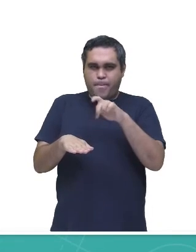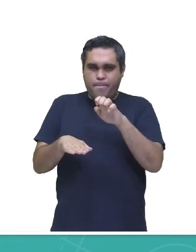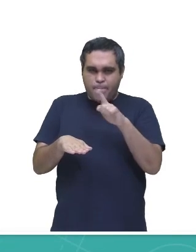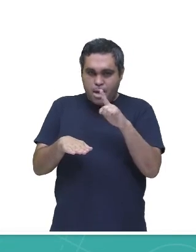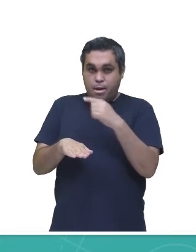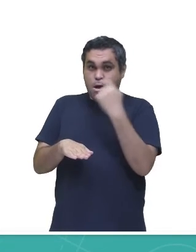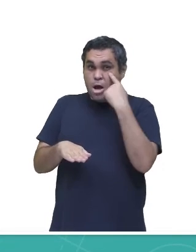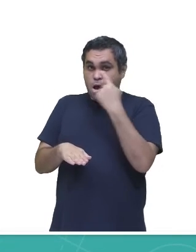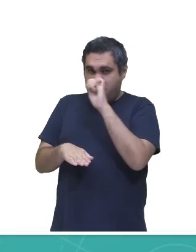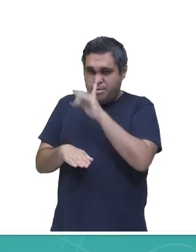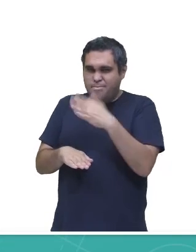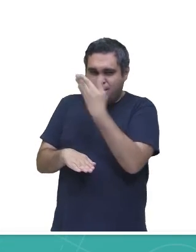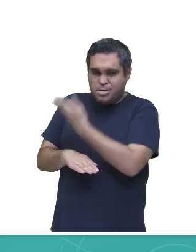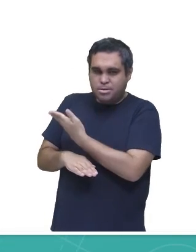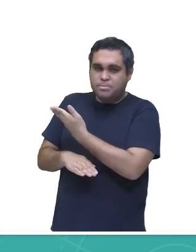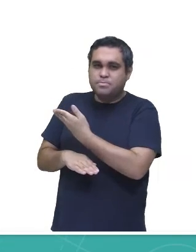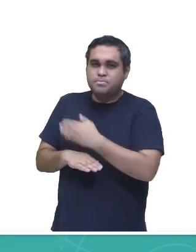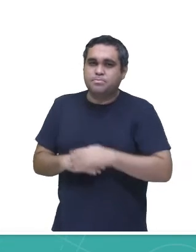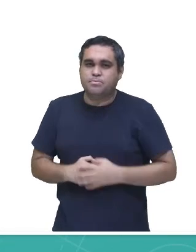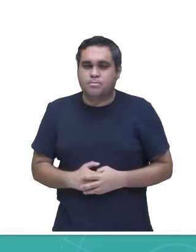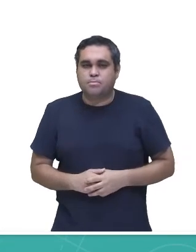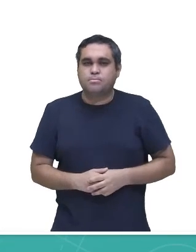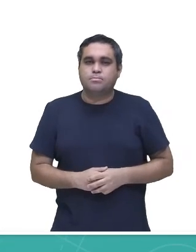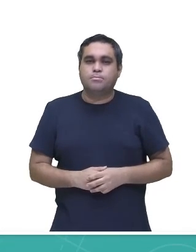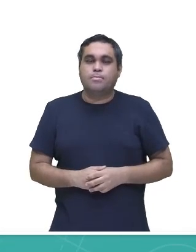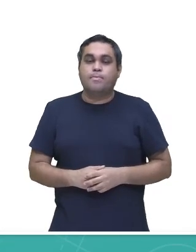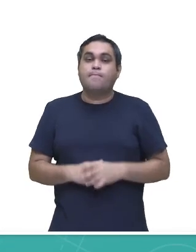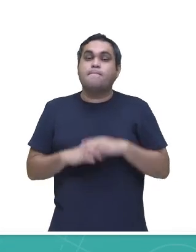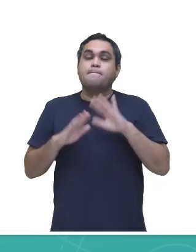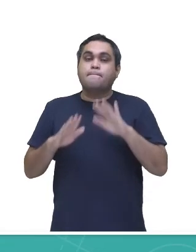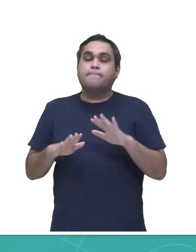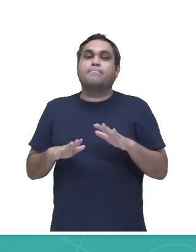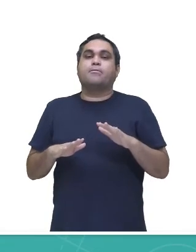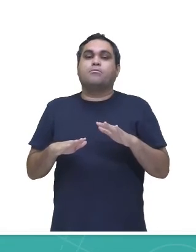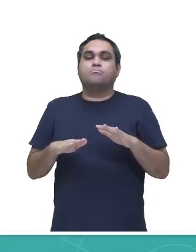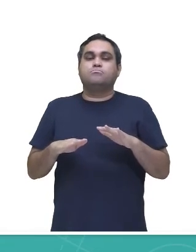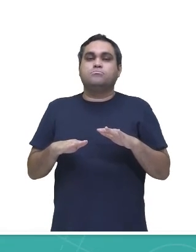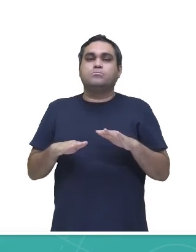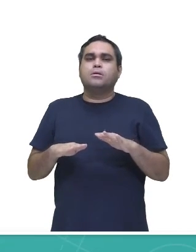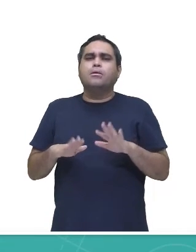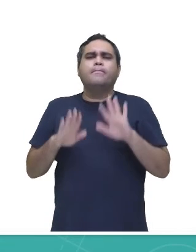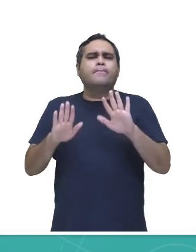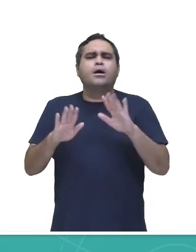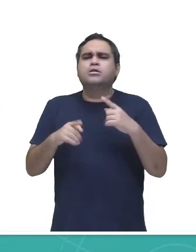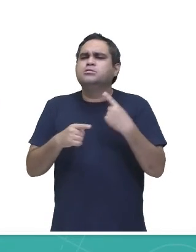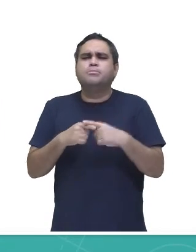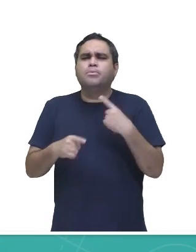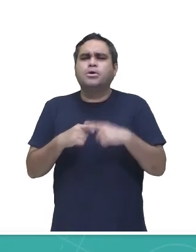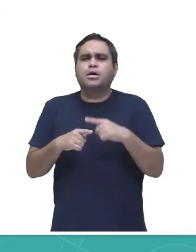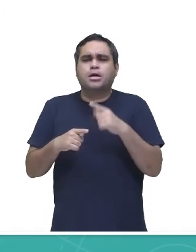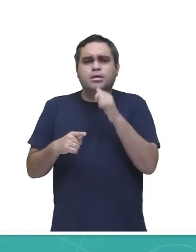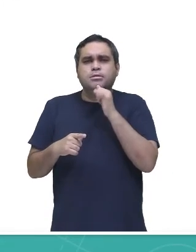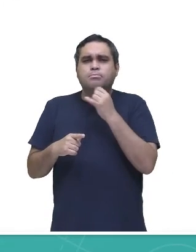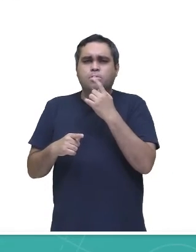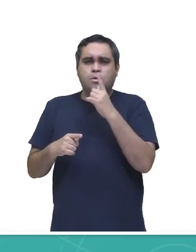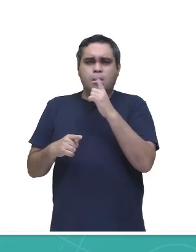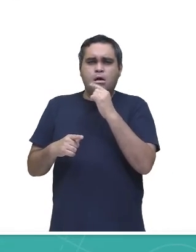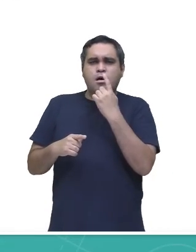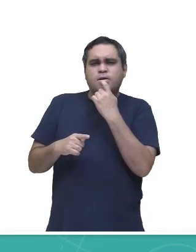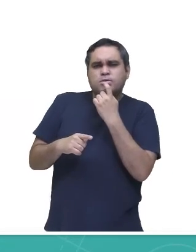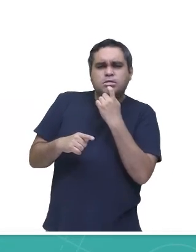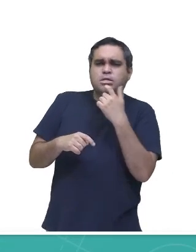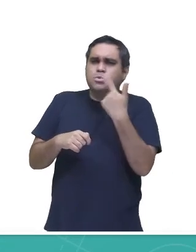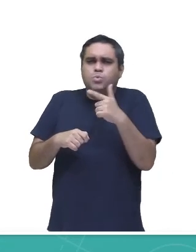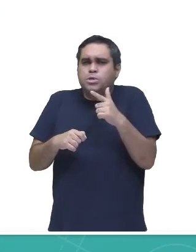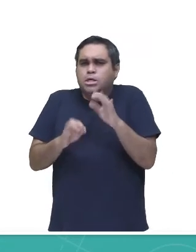jeito que vocês estão visualizando aí na imagem, porque no pé da irmã do Júnior não saiu sangue. E aí,